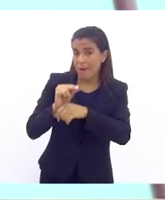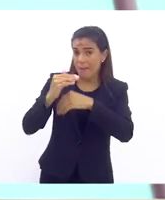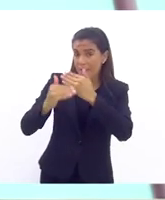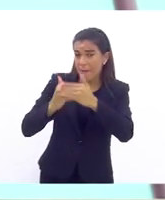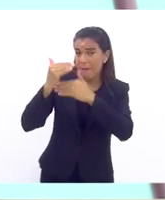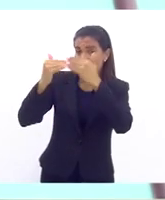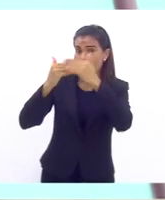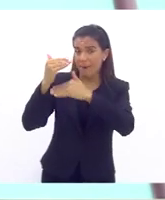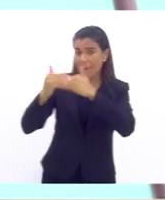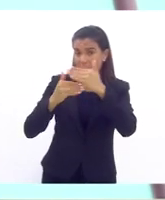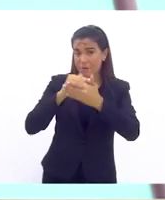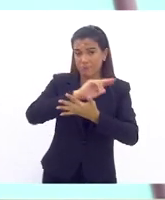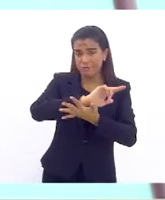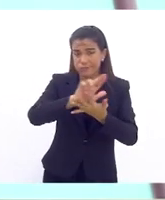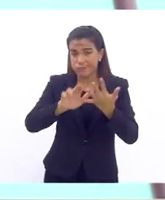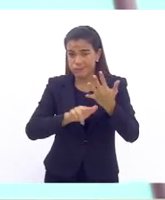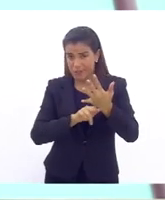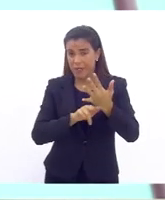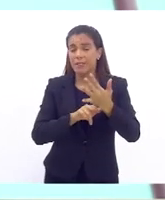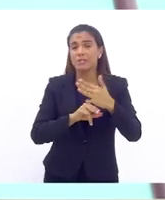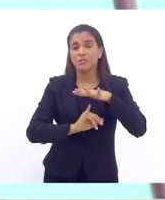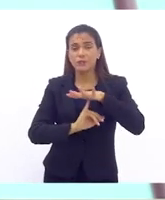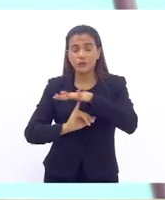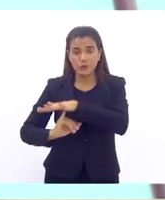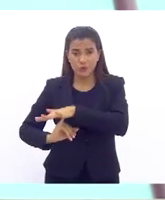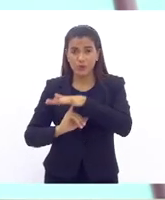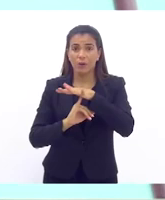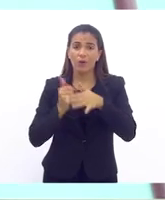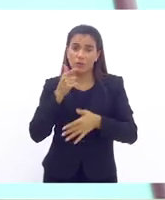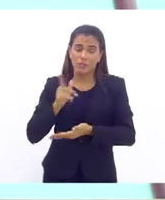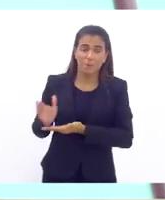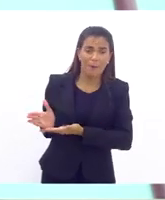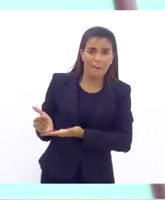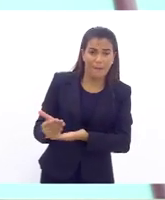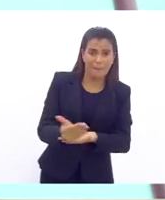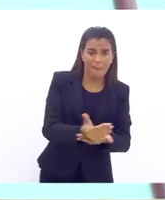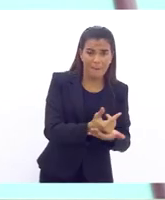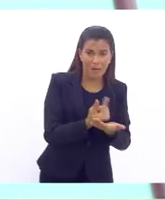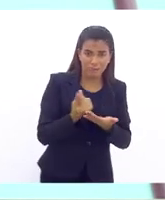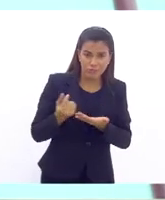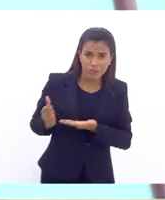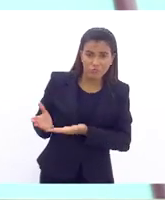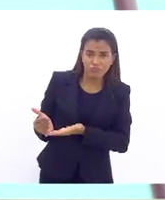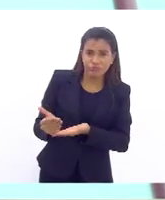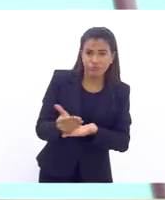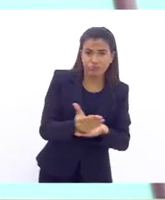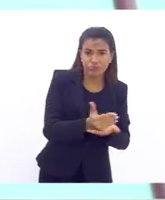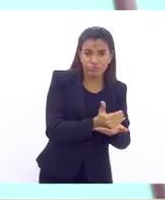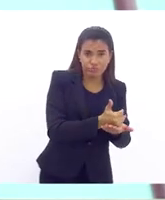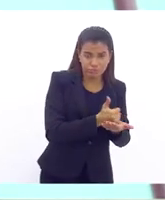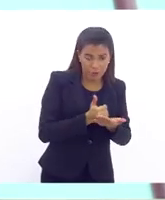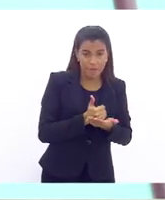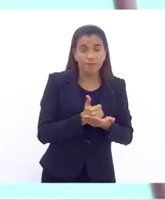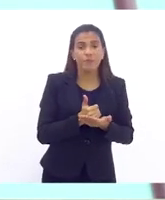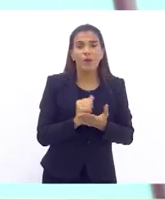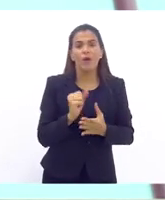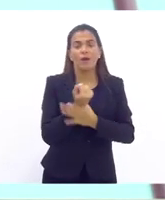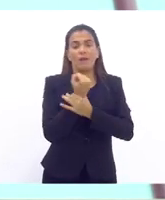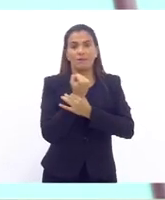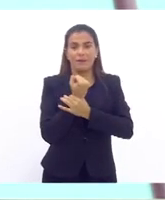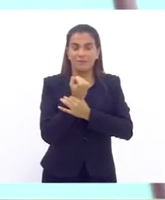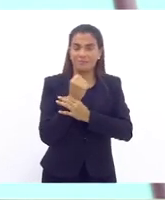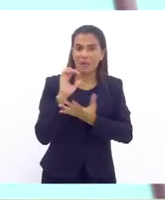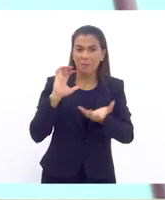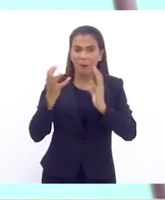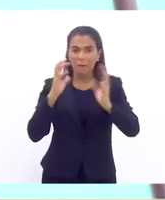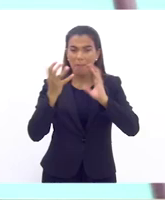fecan dafemeado fundria entre outras formas de arrecadação que a gente consegue garantir que a que as mudanças climáticas não